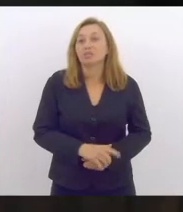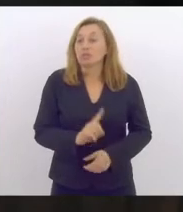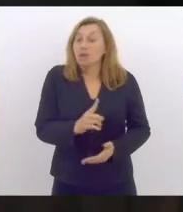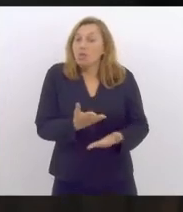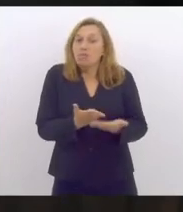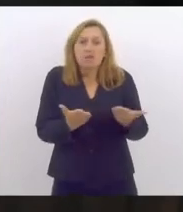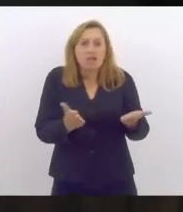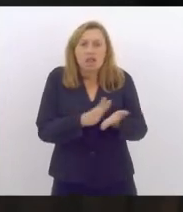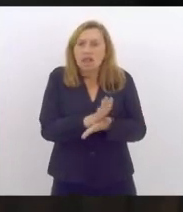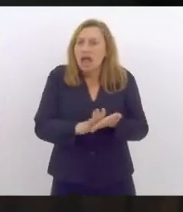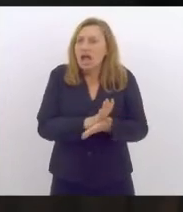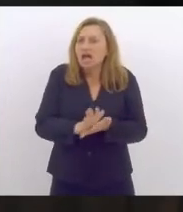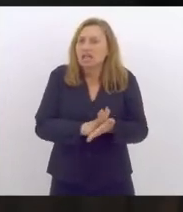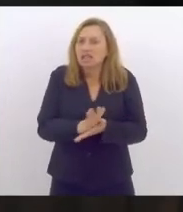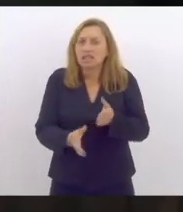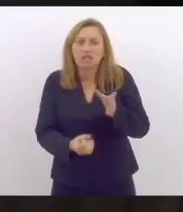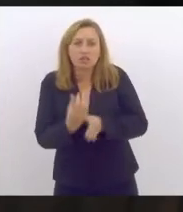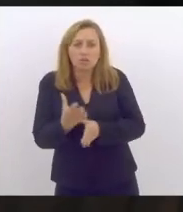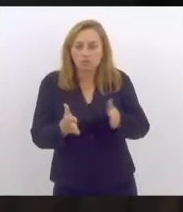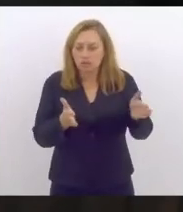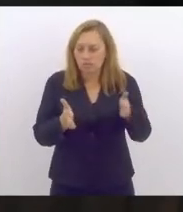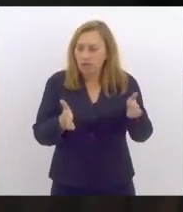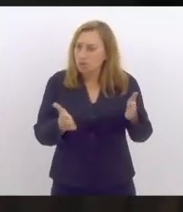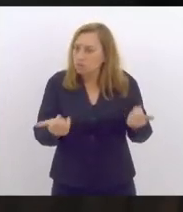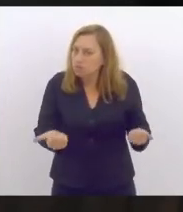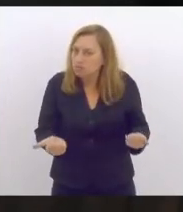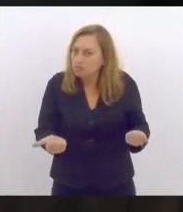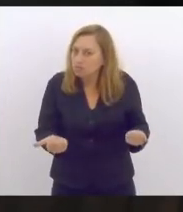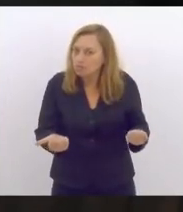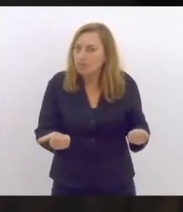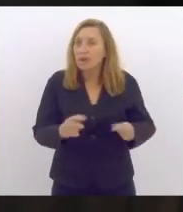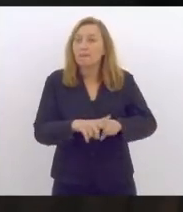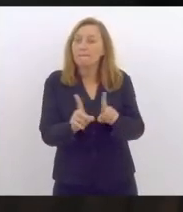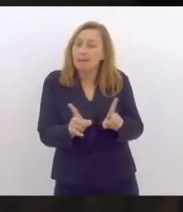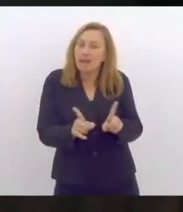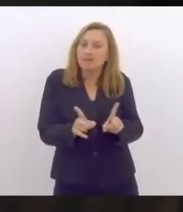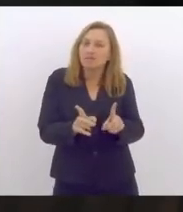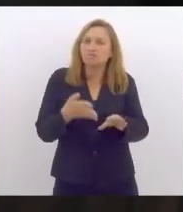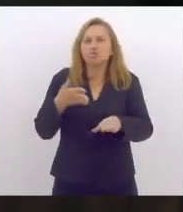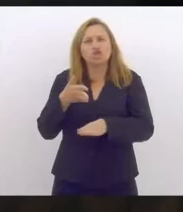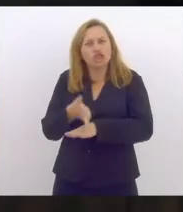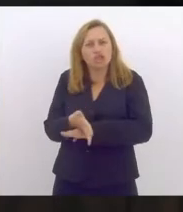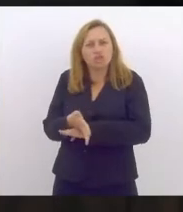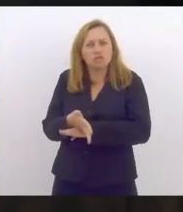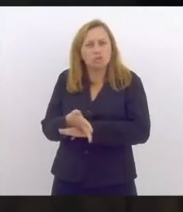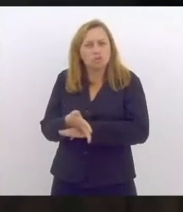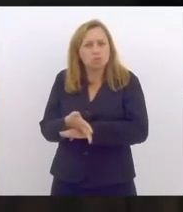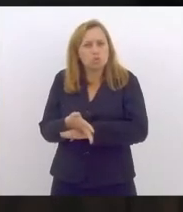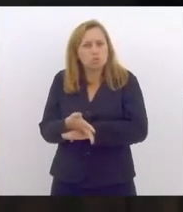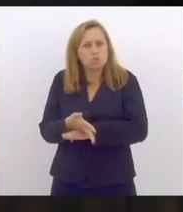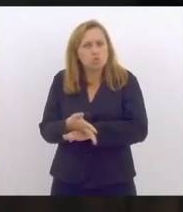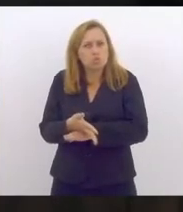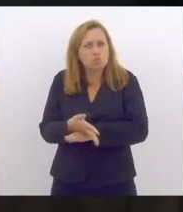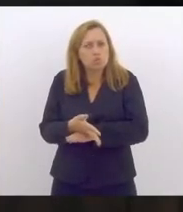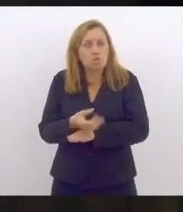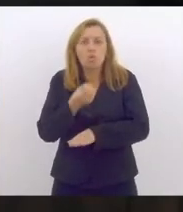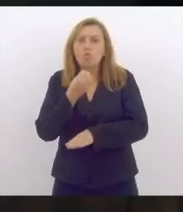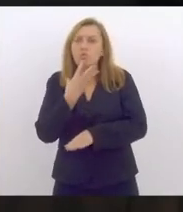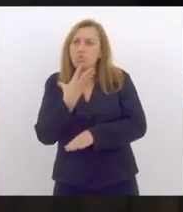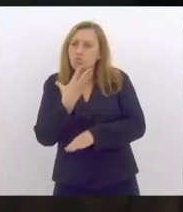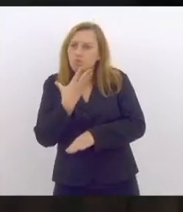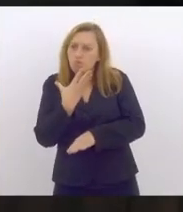perder nada do que a gente construiu nesse período. Mas a gente está chegando a um bom